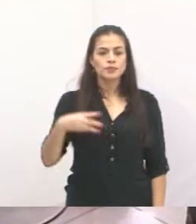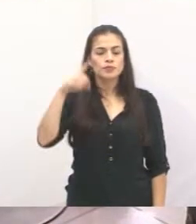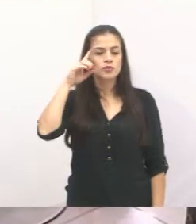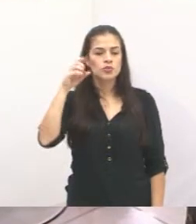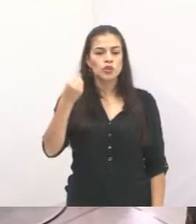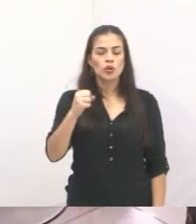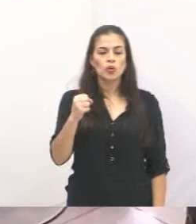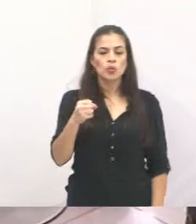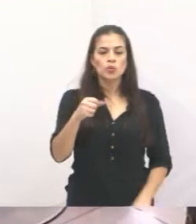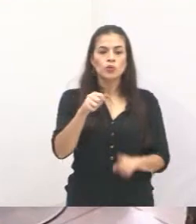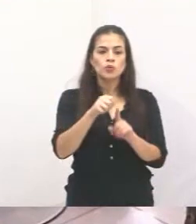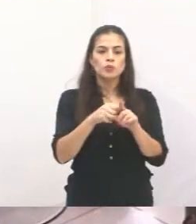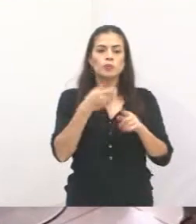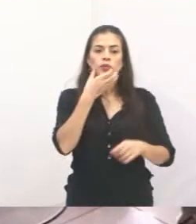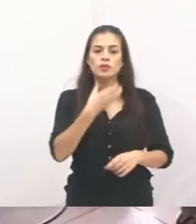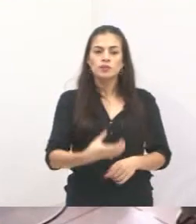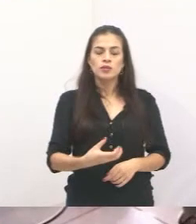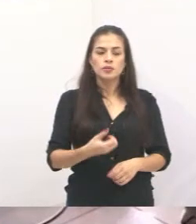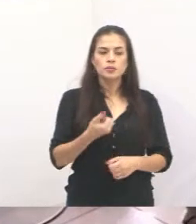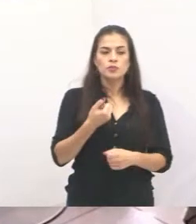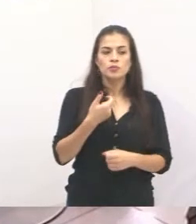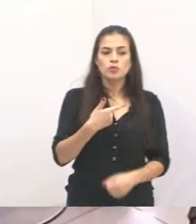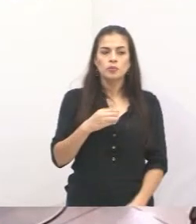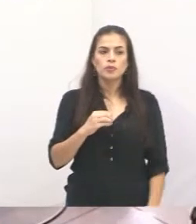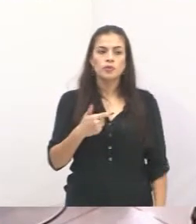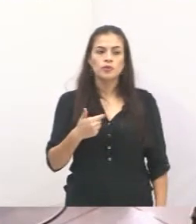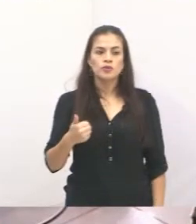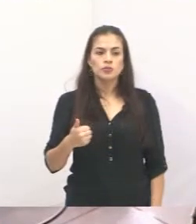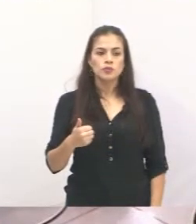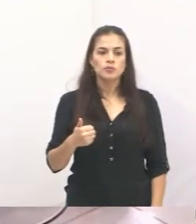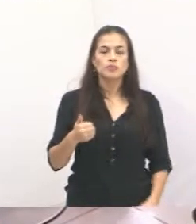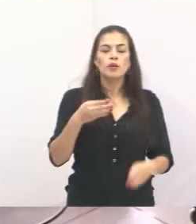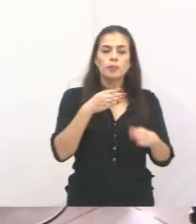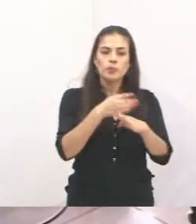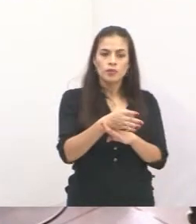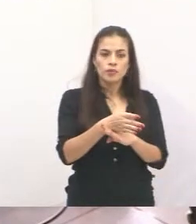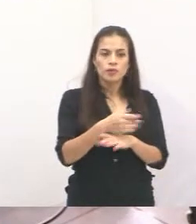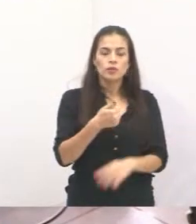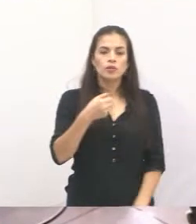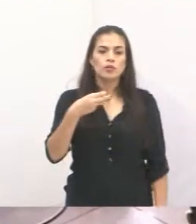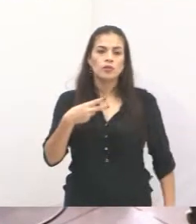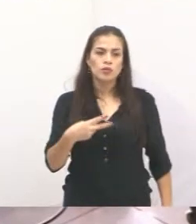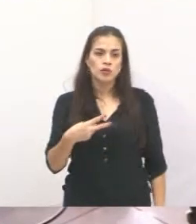de 2021, o projeto foi aprovado por 12 votos favoráveis e nenhum voto contra. Próximo projeto.